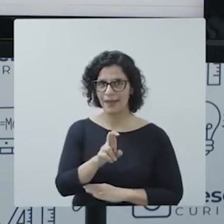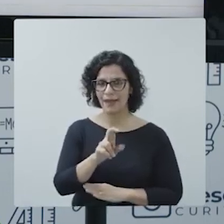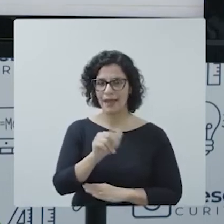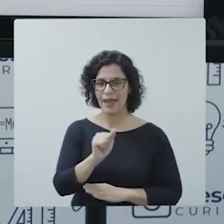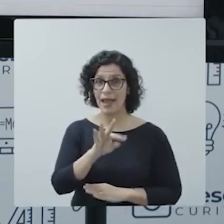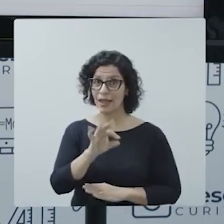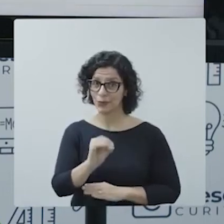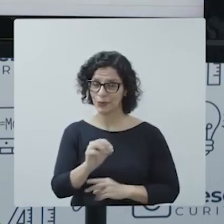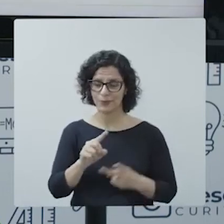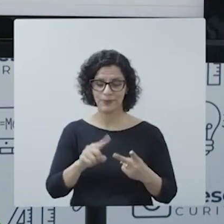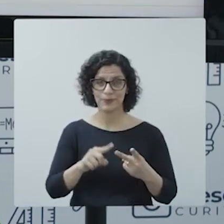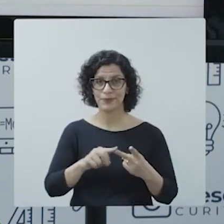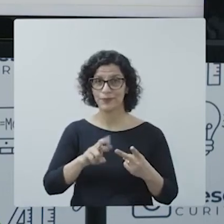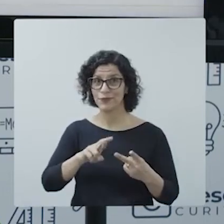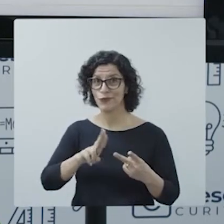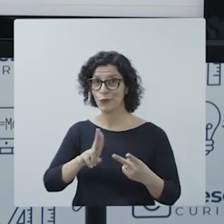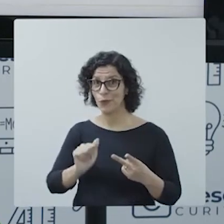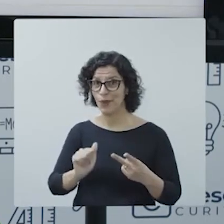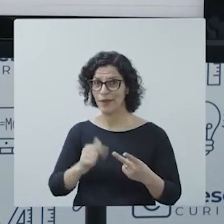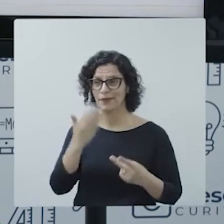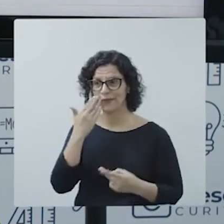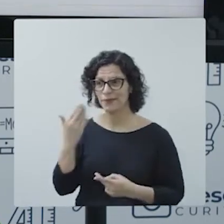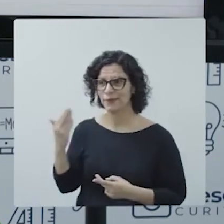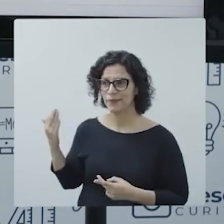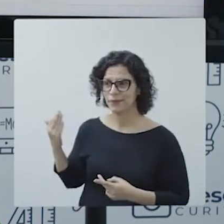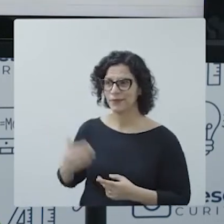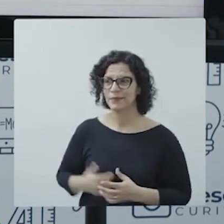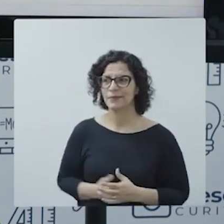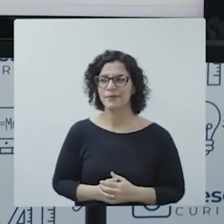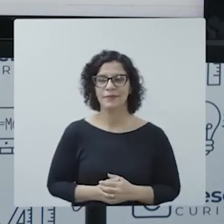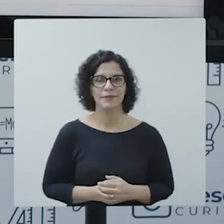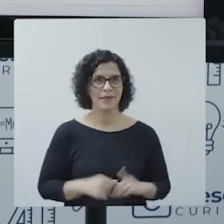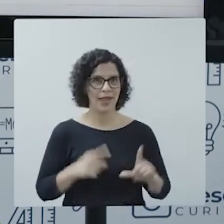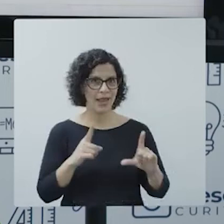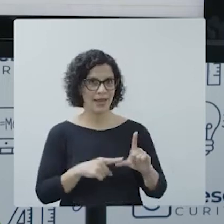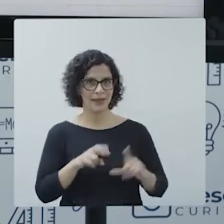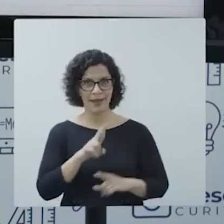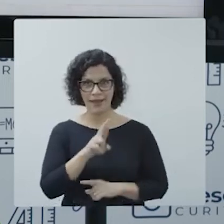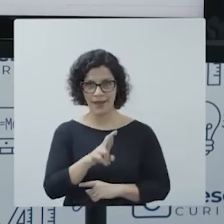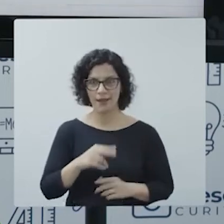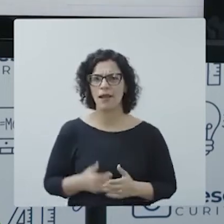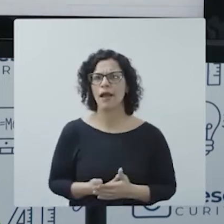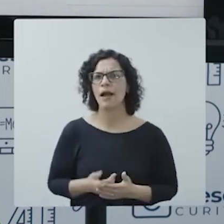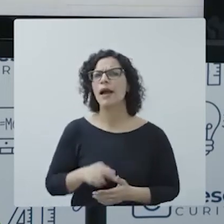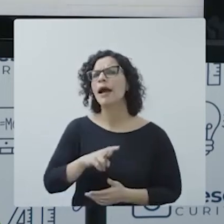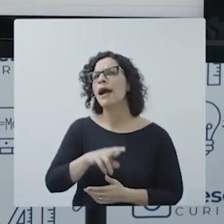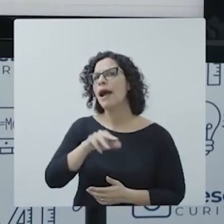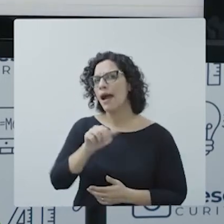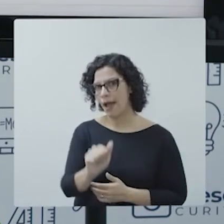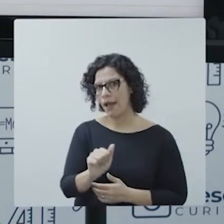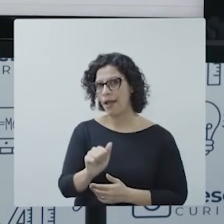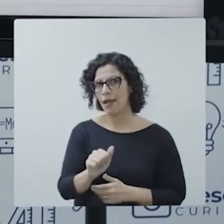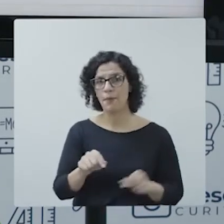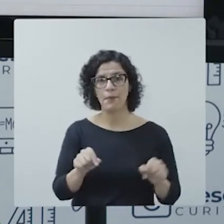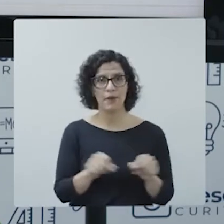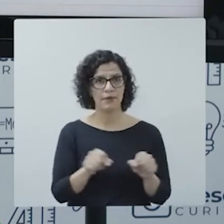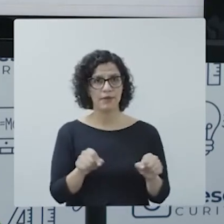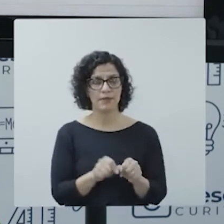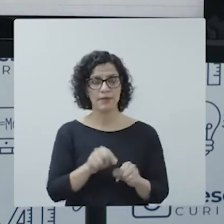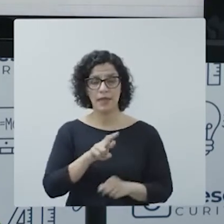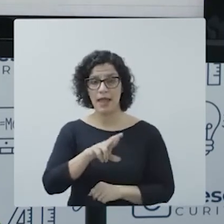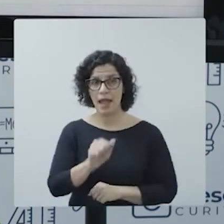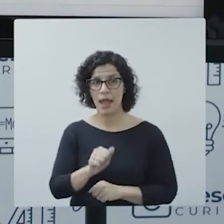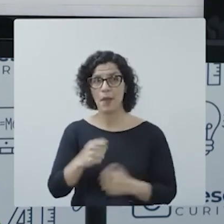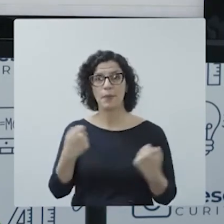rato, R de rua. Então, temos a primeira letrinha. Ra. Para formar o